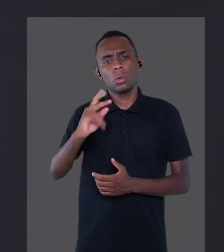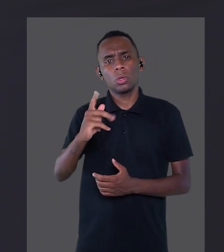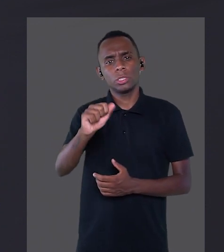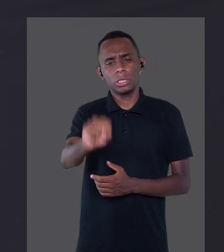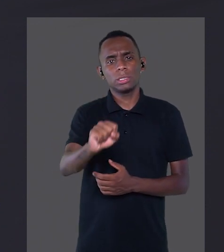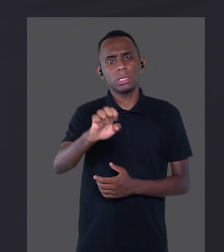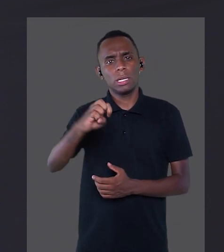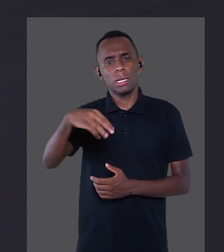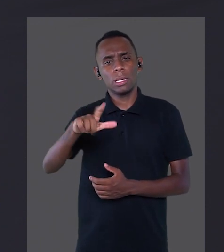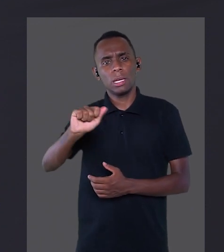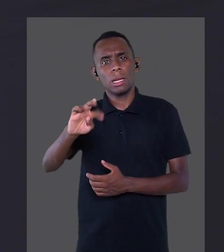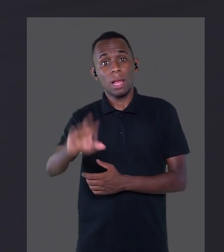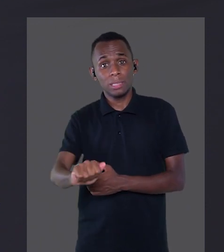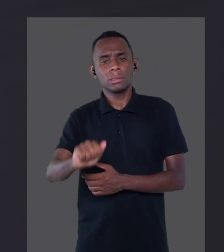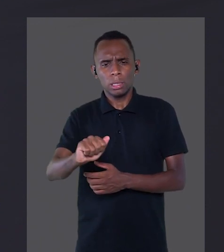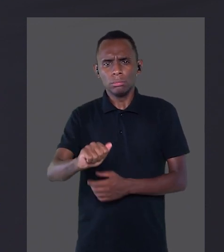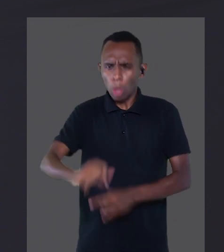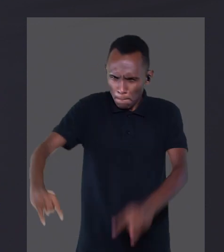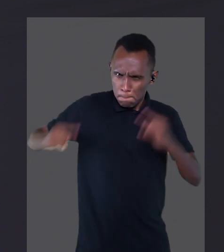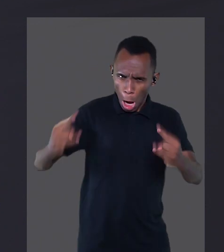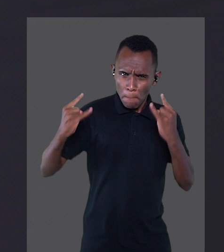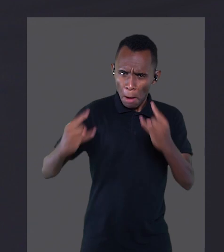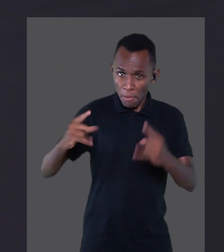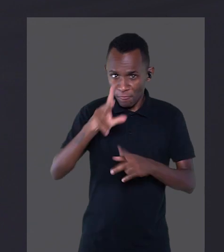um grupo meio punk.